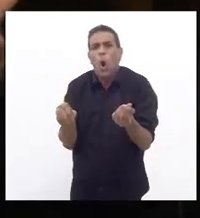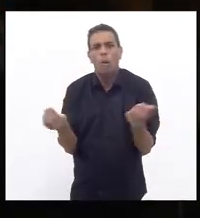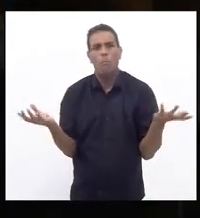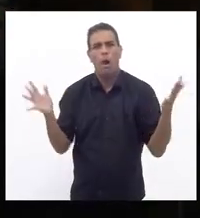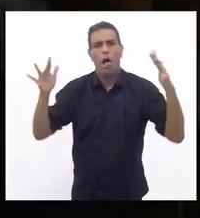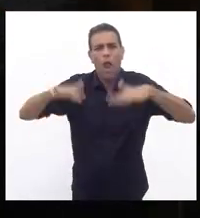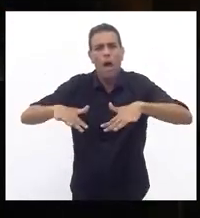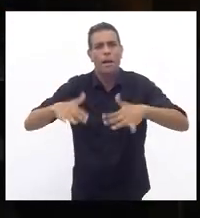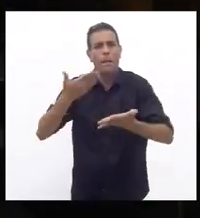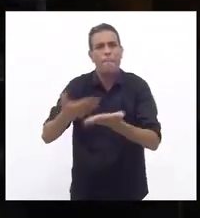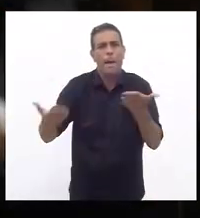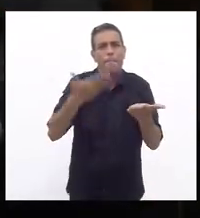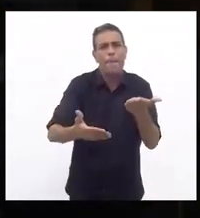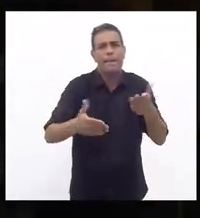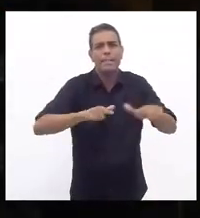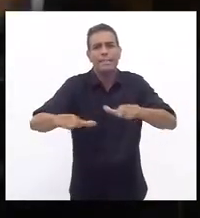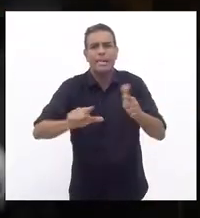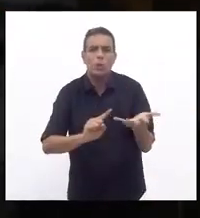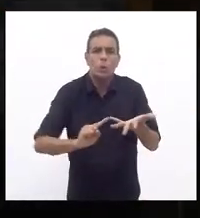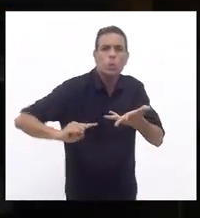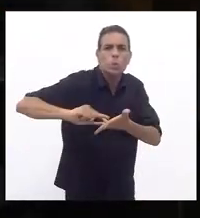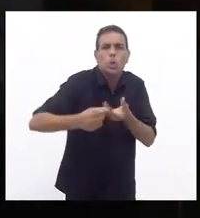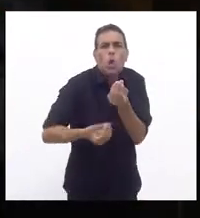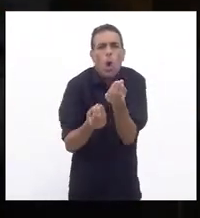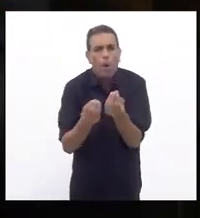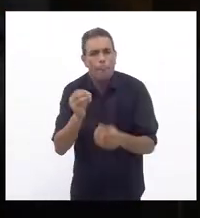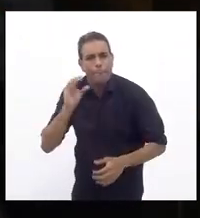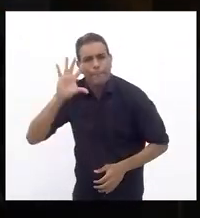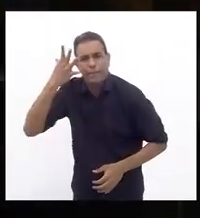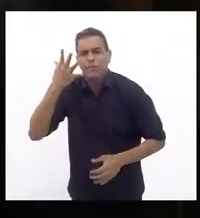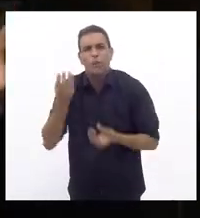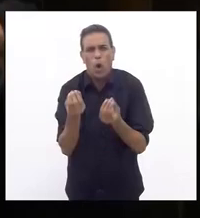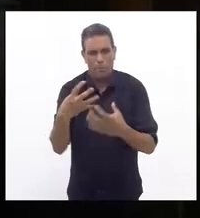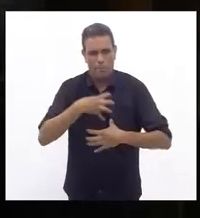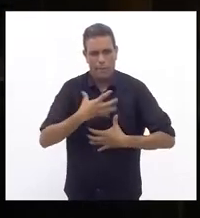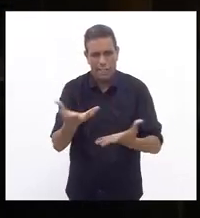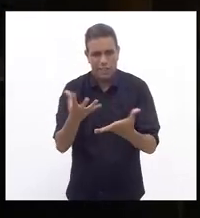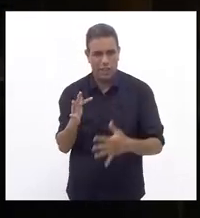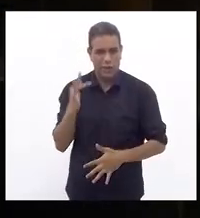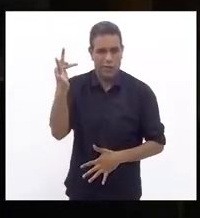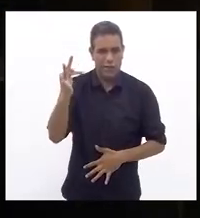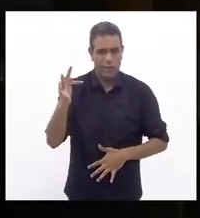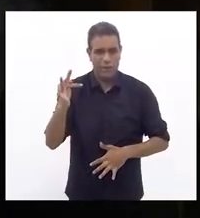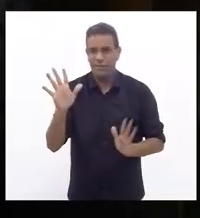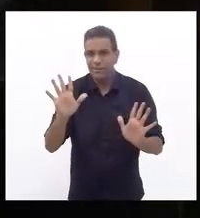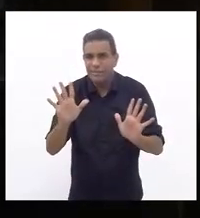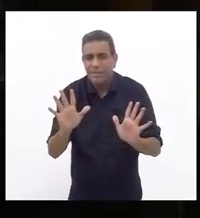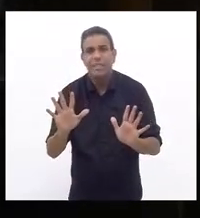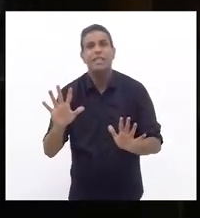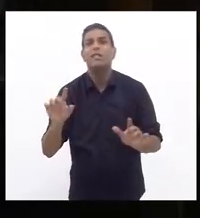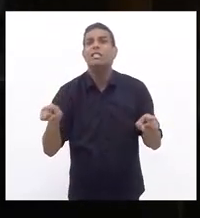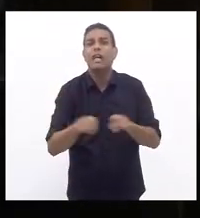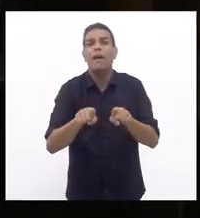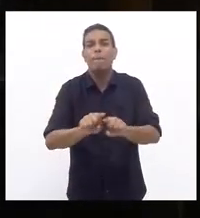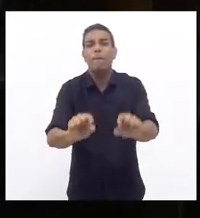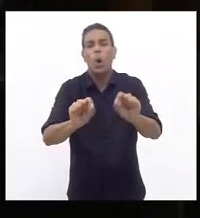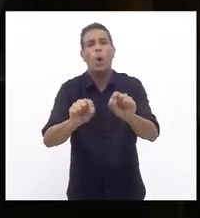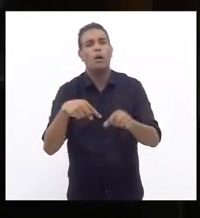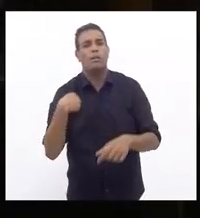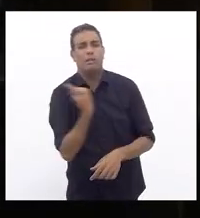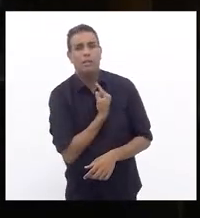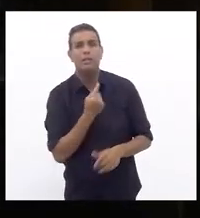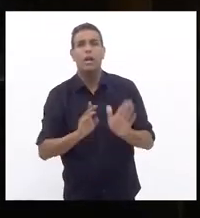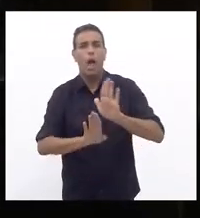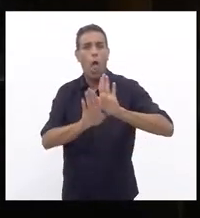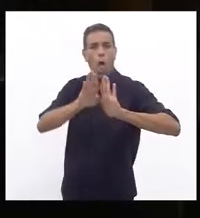no desalento? Mais empregados, mais empregadas, mais famílias? É isso que a gente vai fazer? Absolutamente. E, além disso, tem